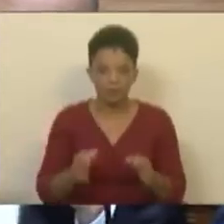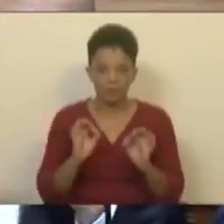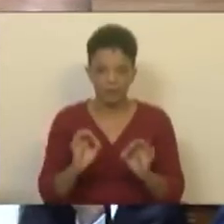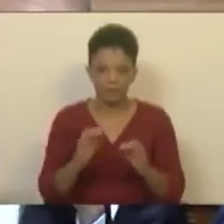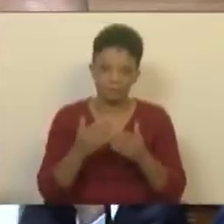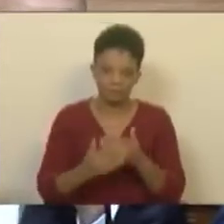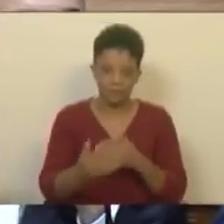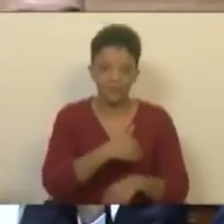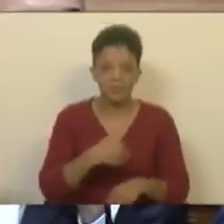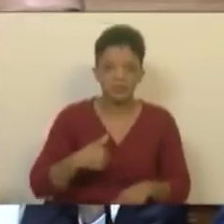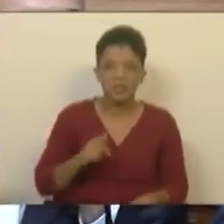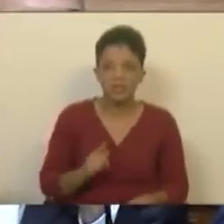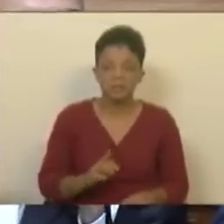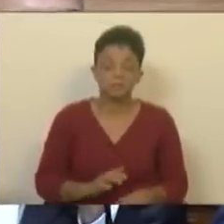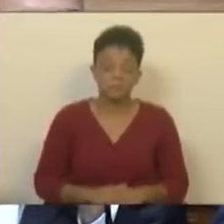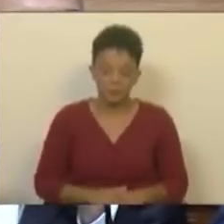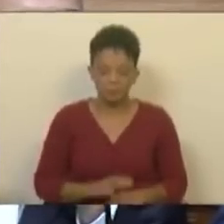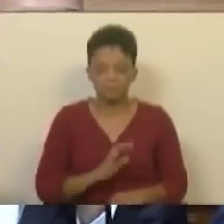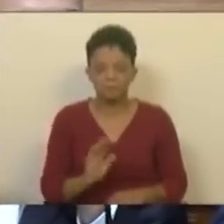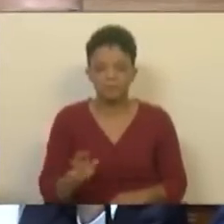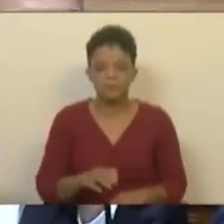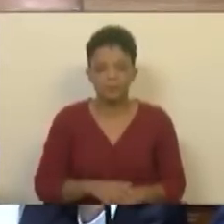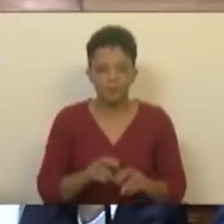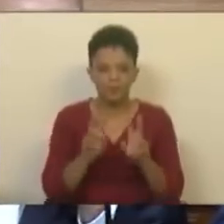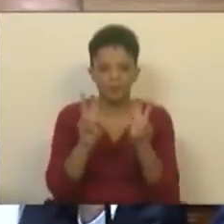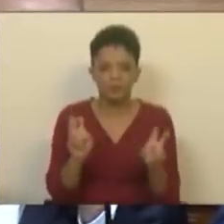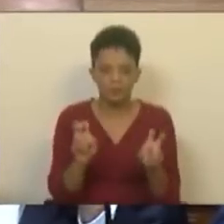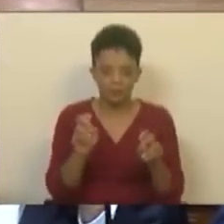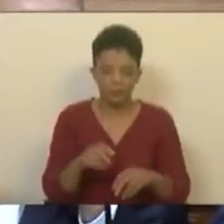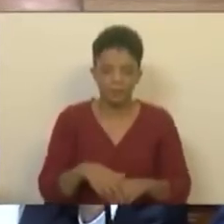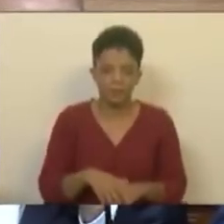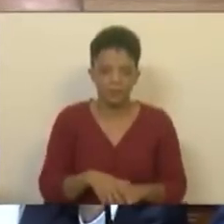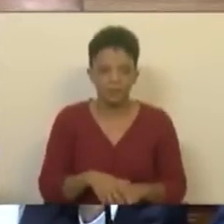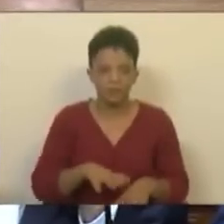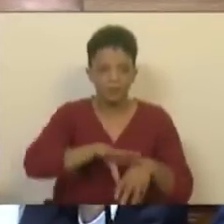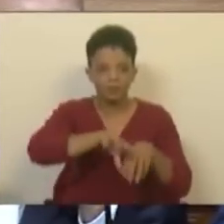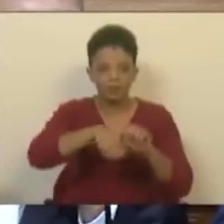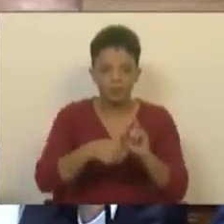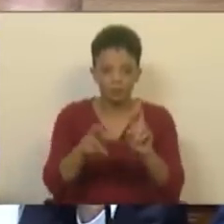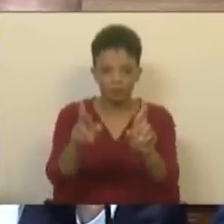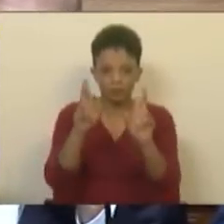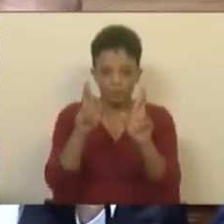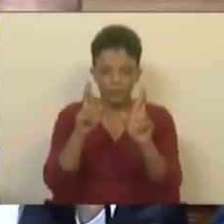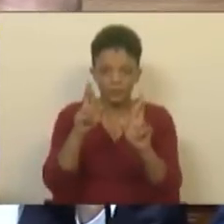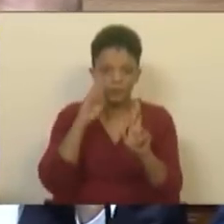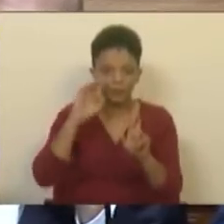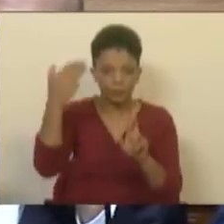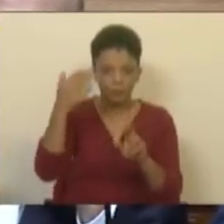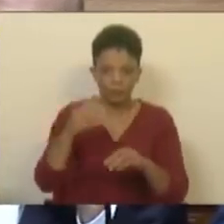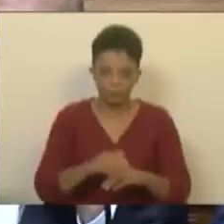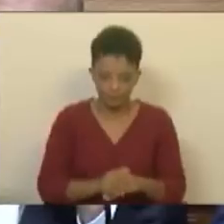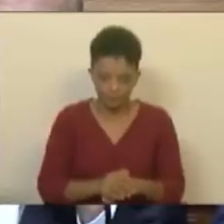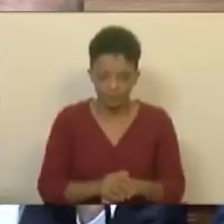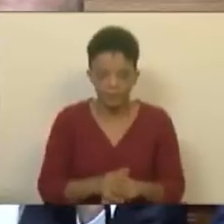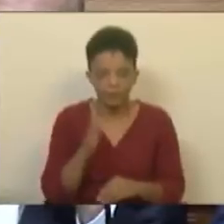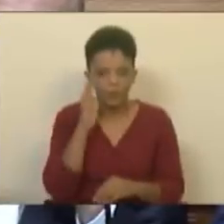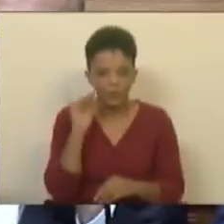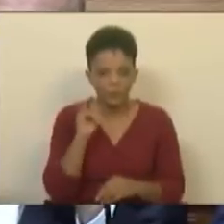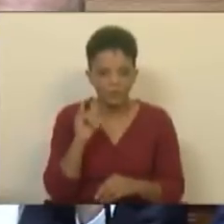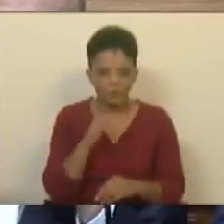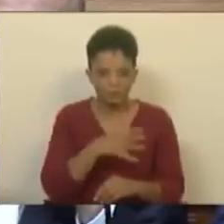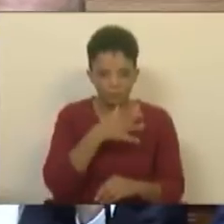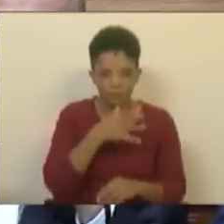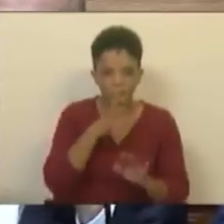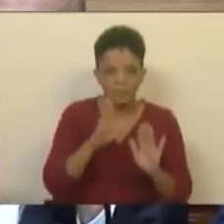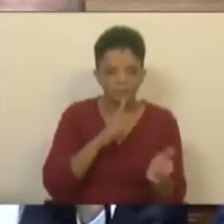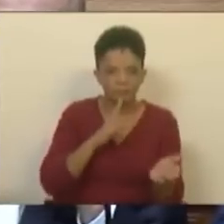que vai ser não é na saúde deixe passar aqui um tema que eu chamei a destruição da Esperança no futuro dados Mais uma vez vou tentar citá-los embora